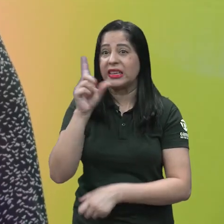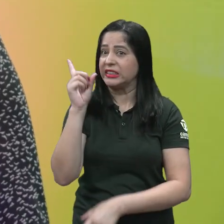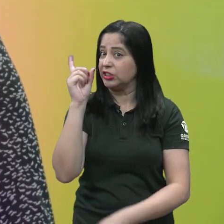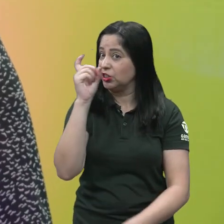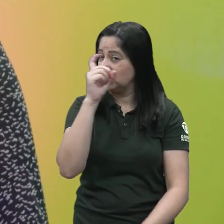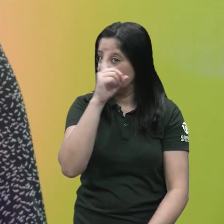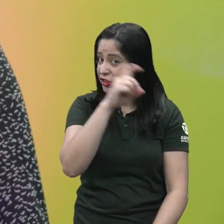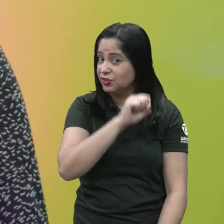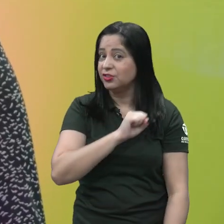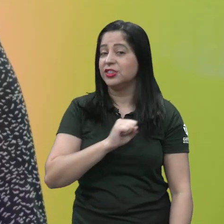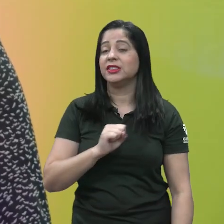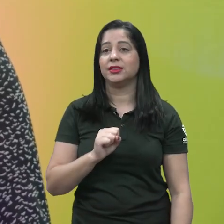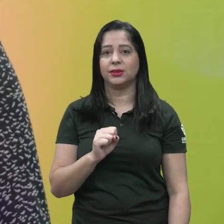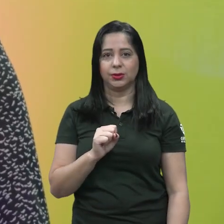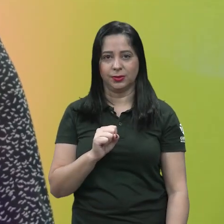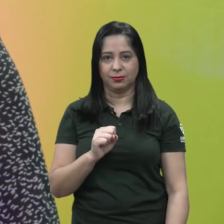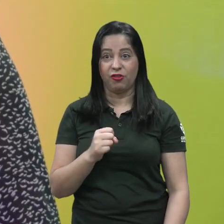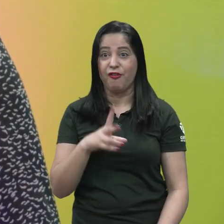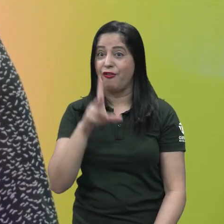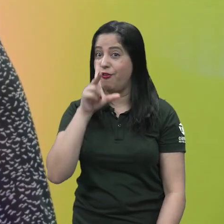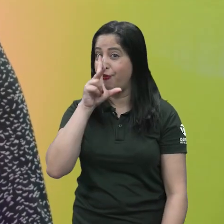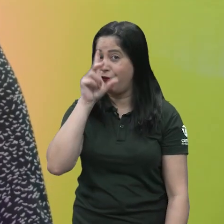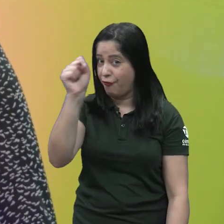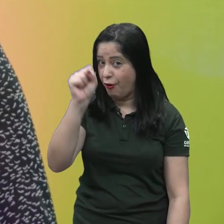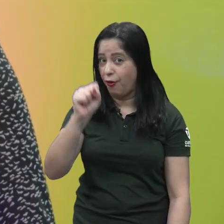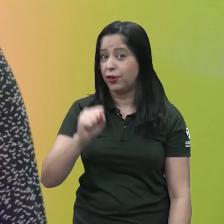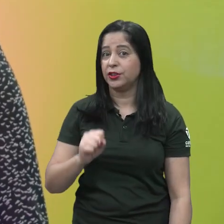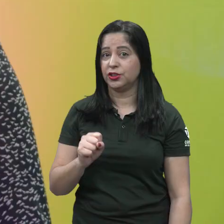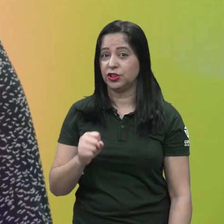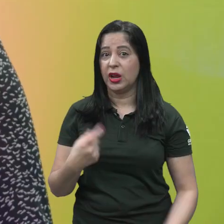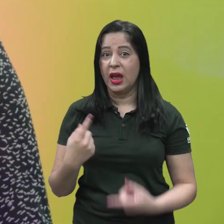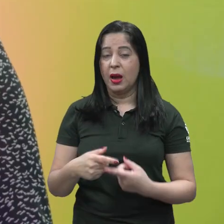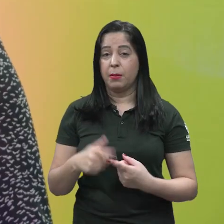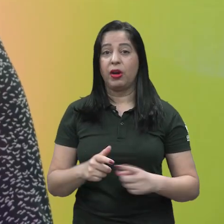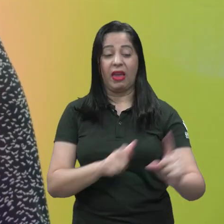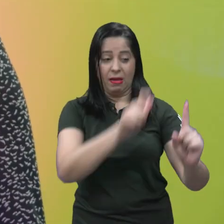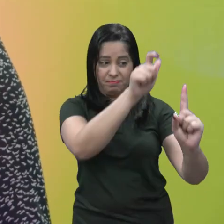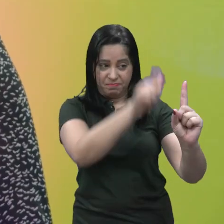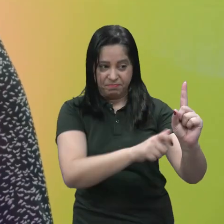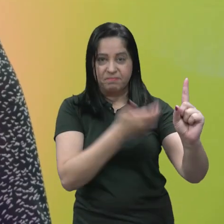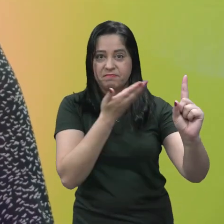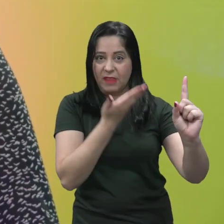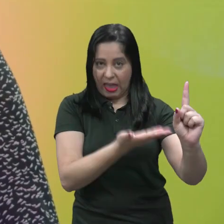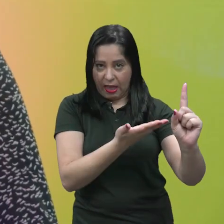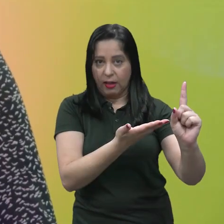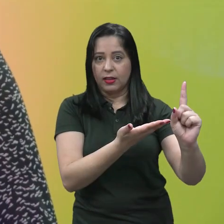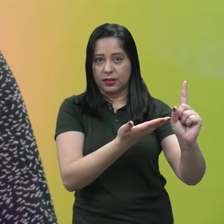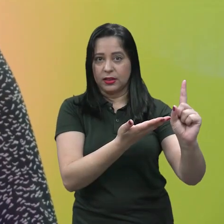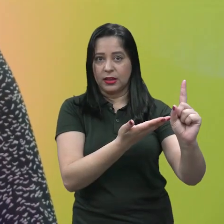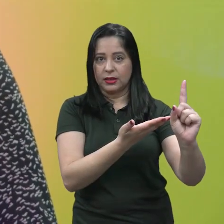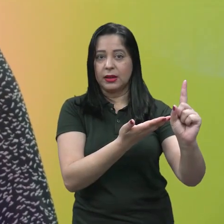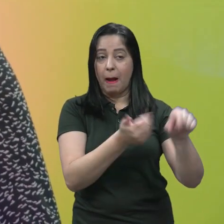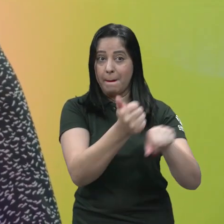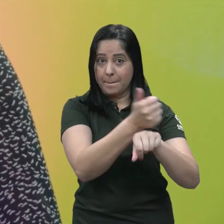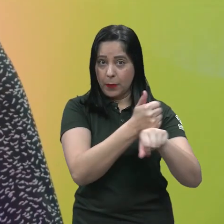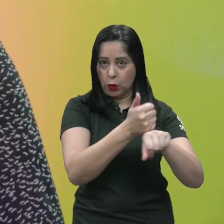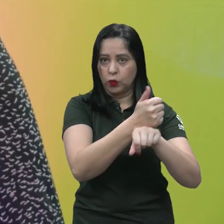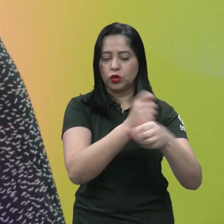extremamente difícil, nua e crua, com uma narradora que sim é uma escritora,